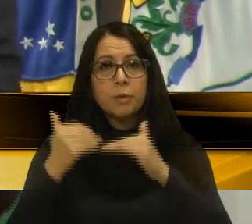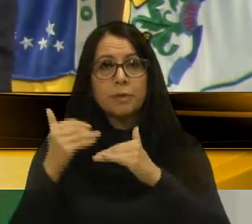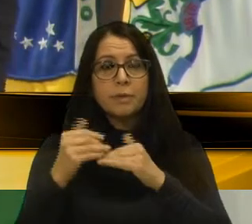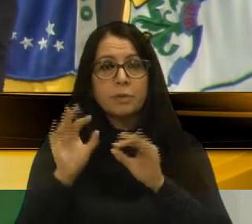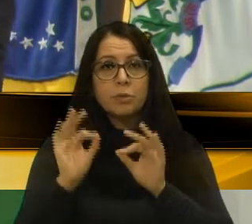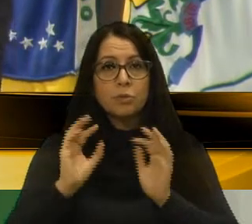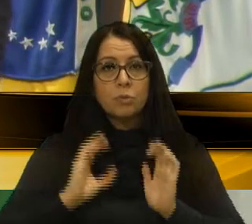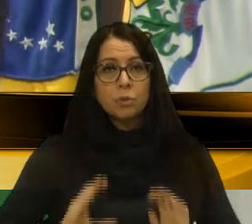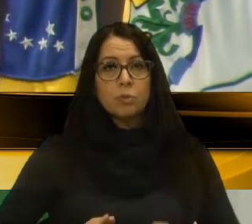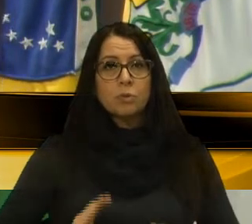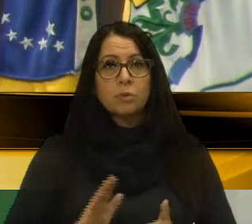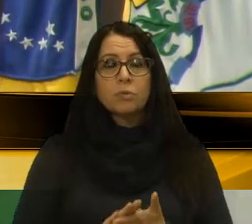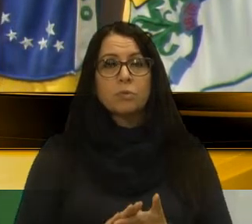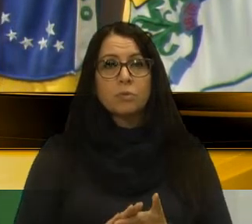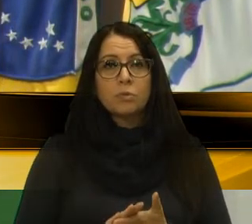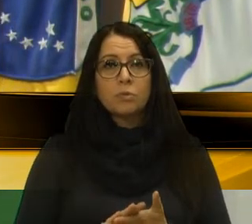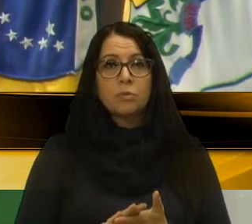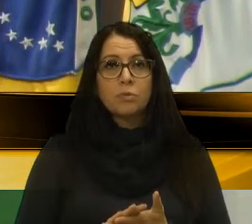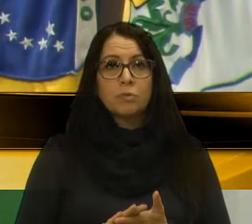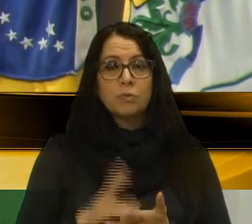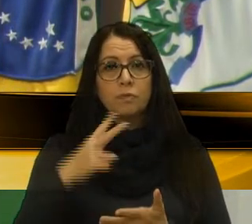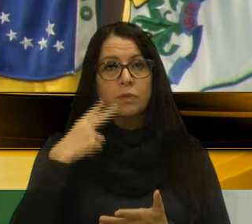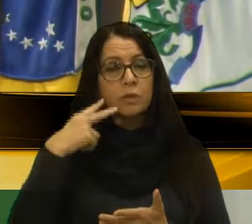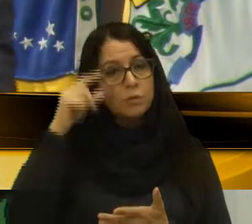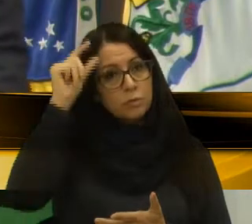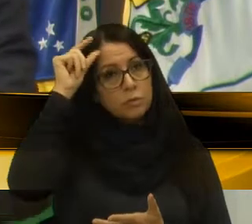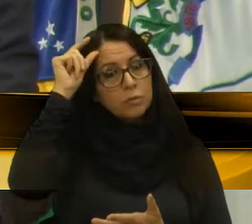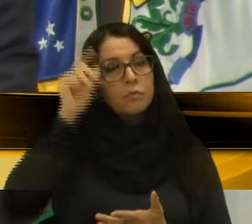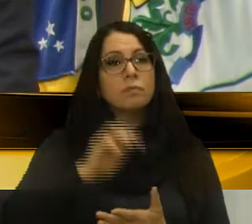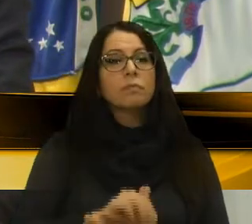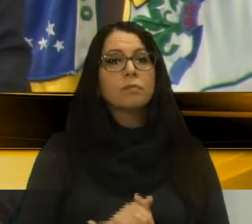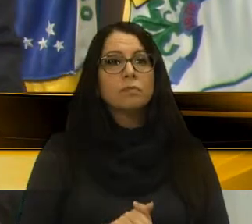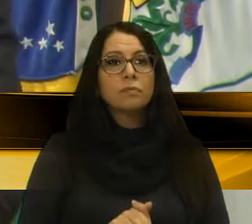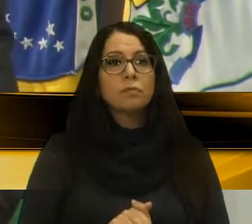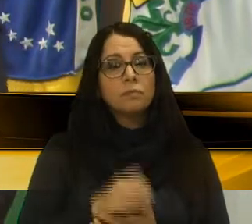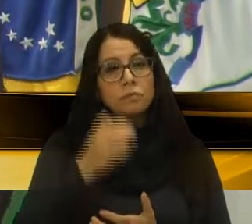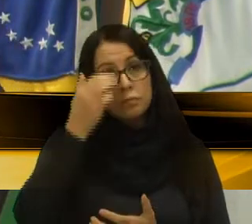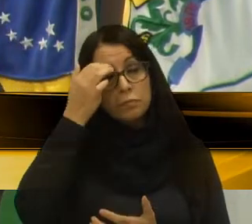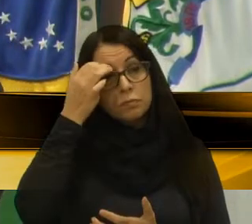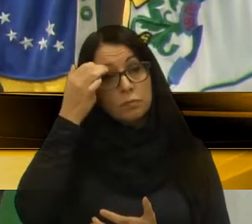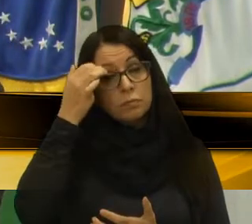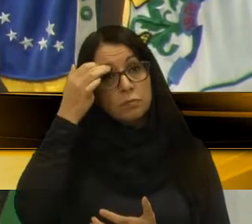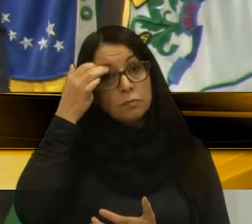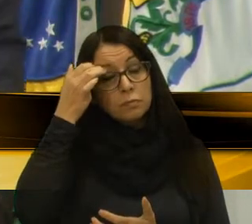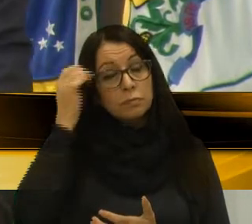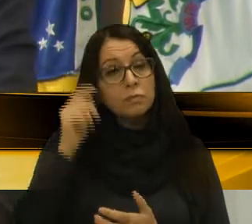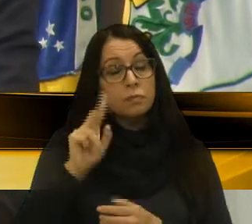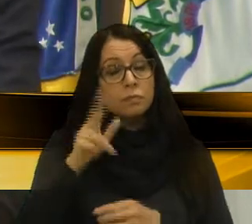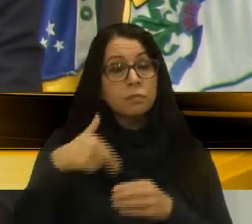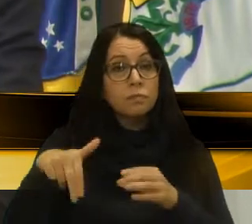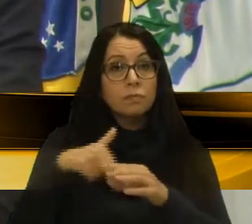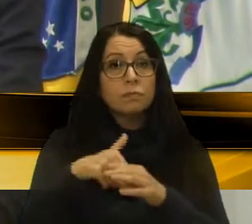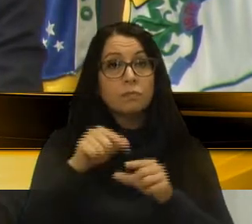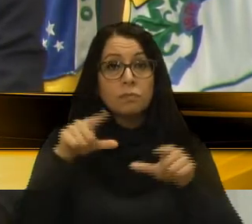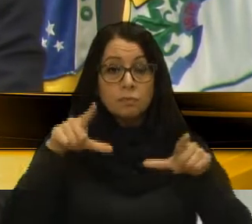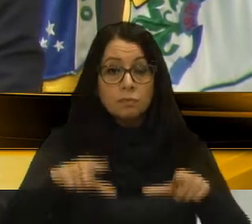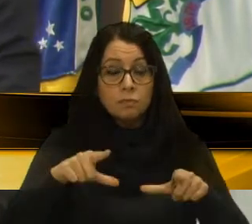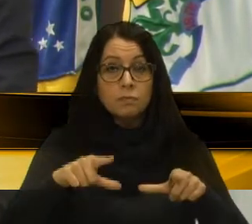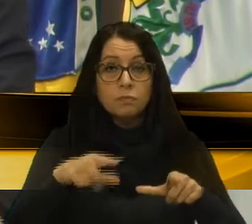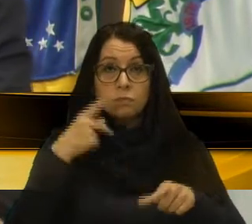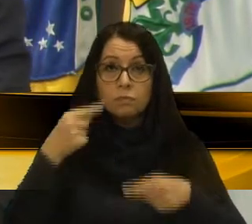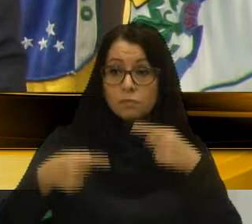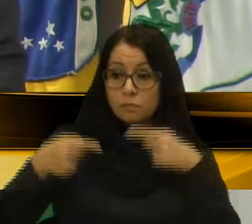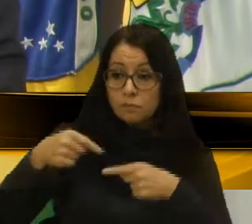disciplinar em desfavor do vereador Chico Guerra. E venho à tribuna porque esse é o local de fazer o